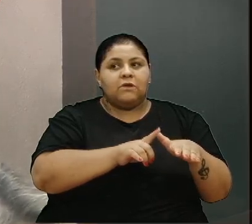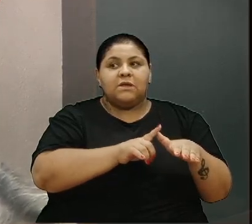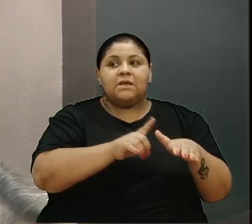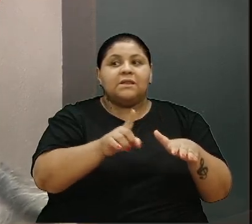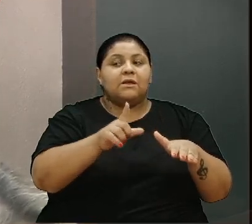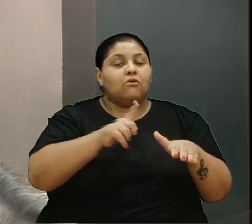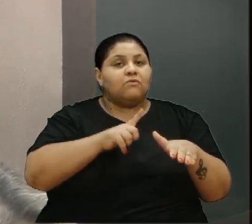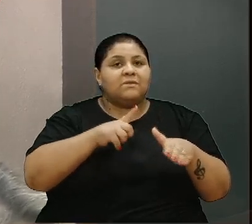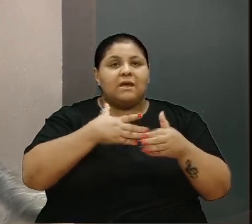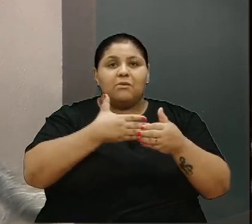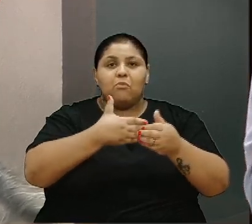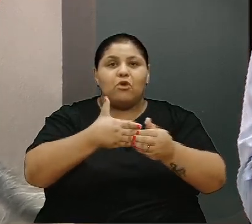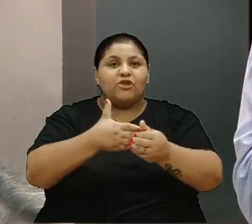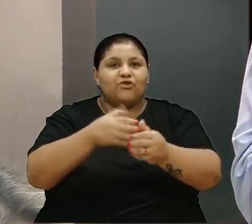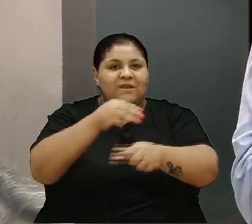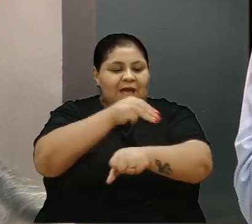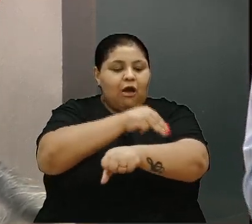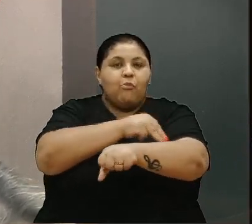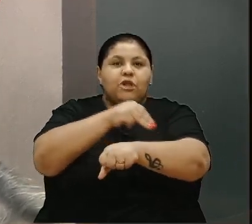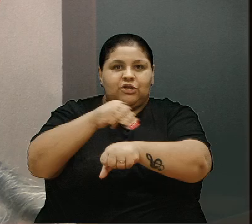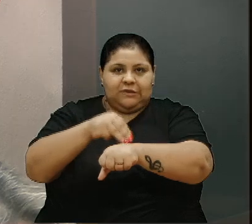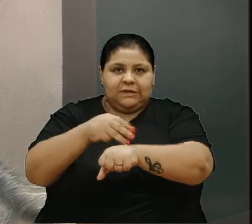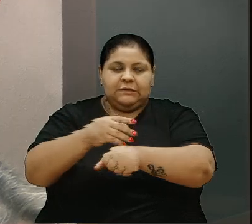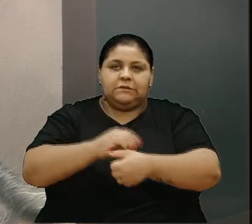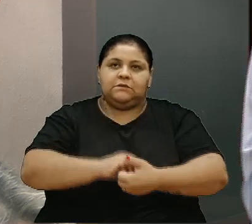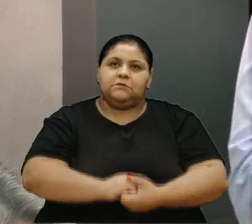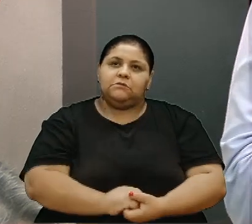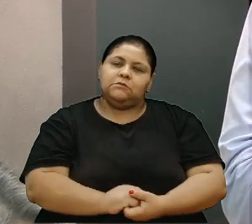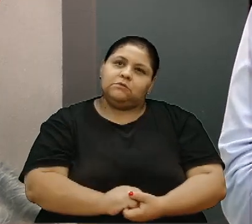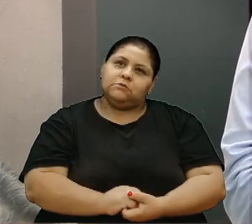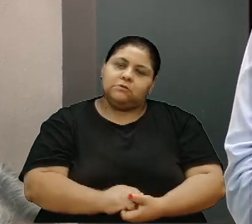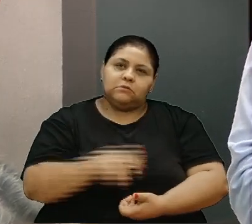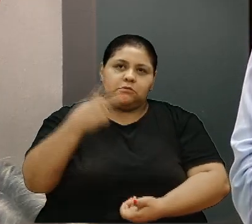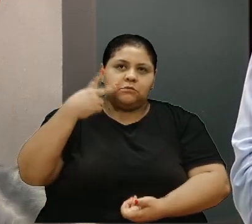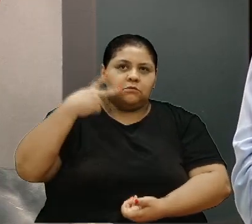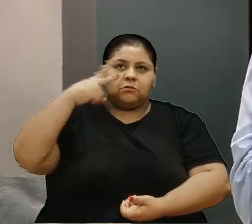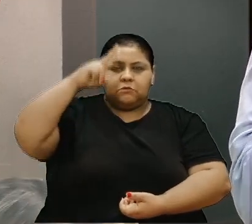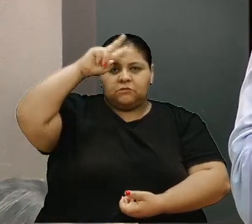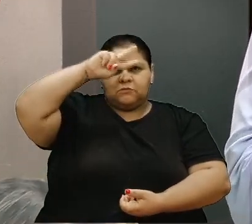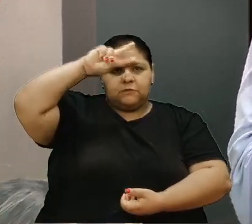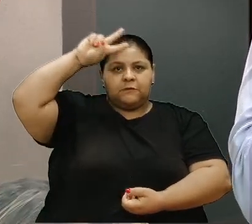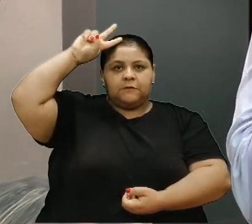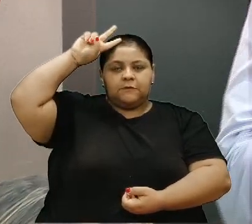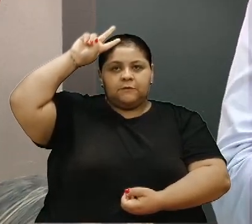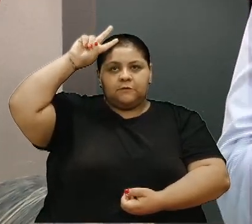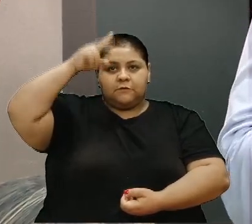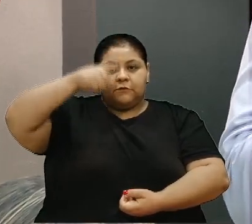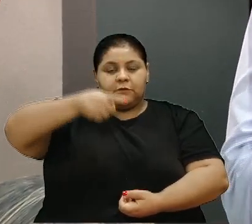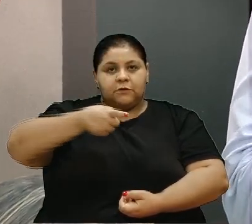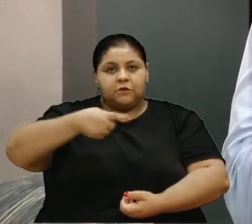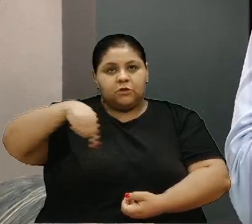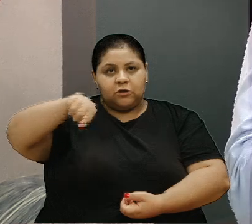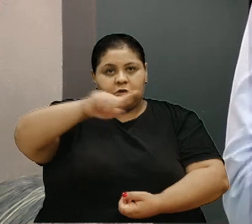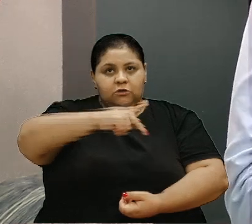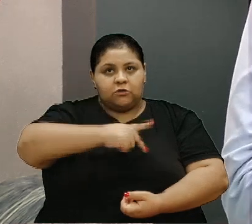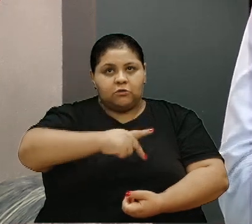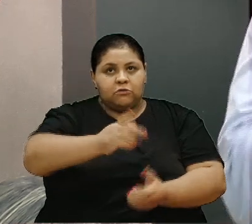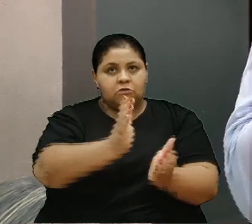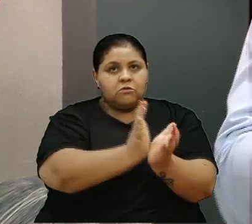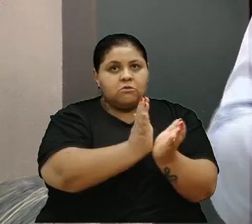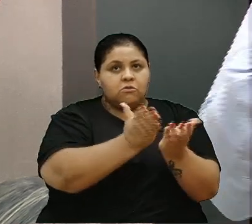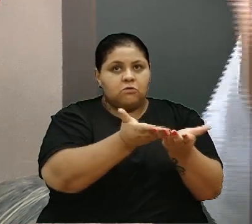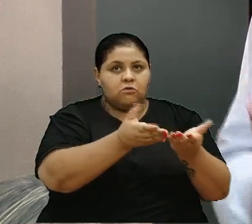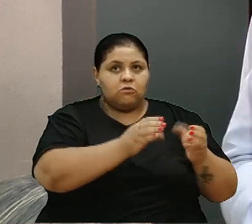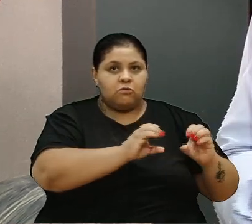monitoria. Então, o vereador Edson da Rosa, que é o nosso presidente da Comissão de Educação,